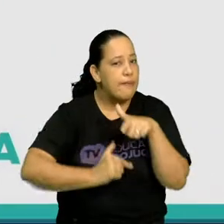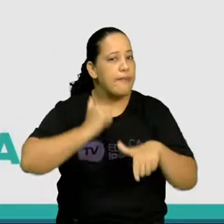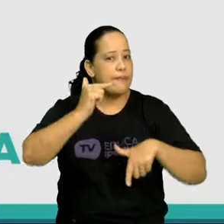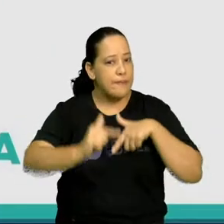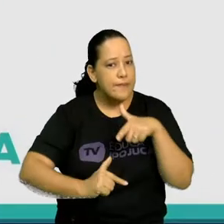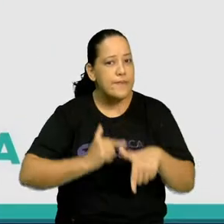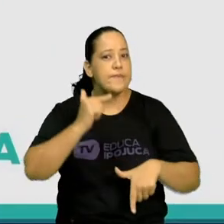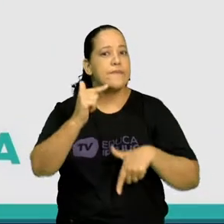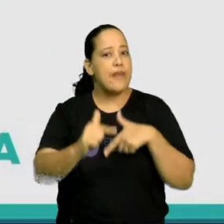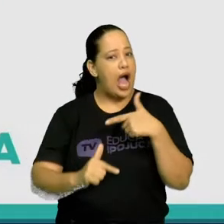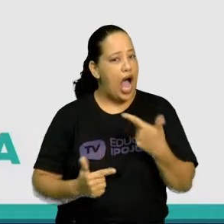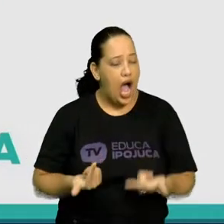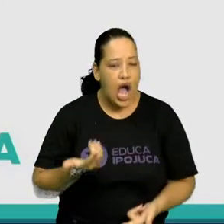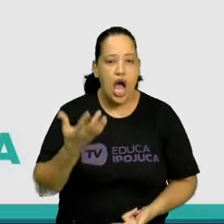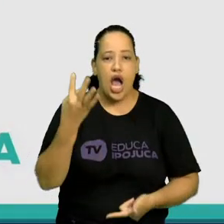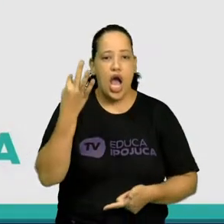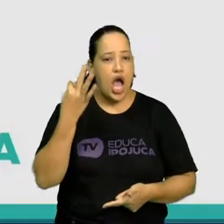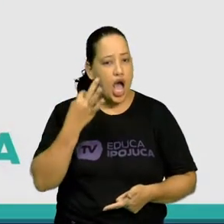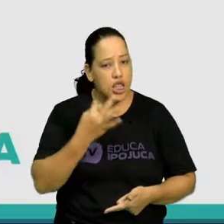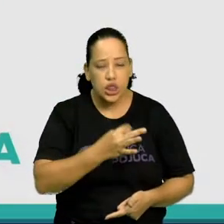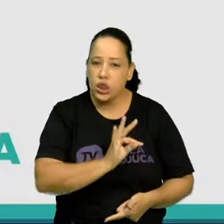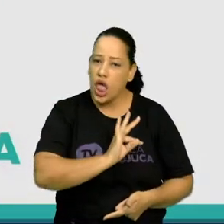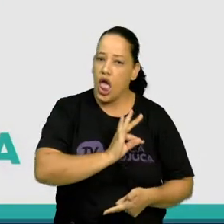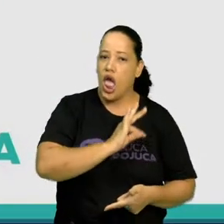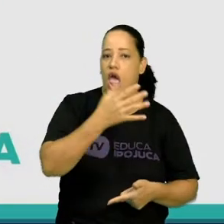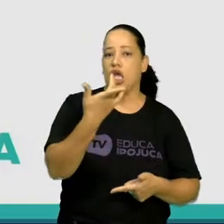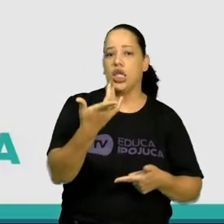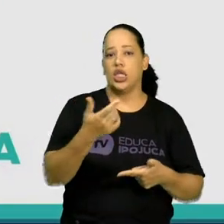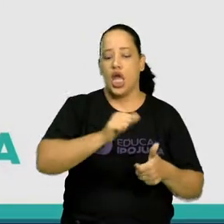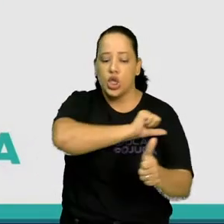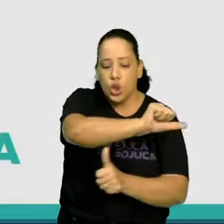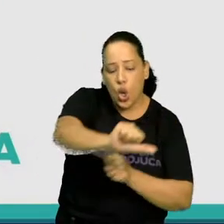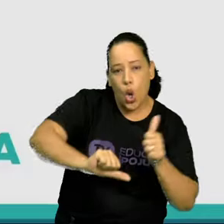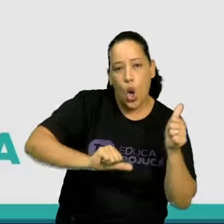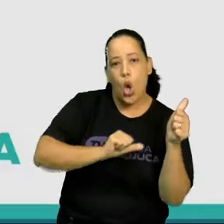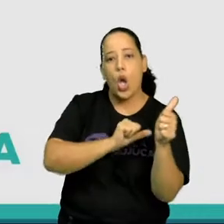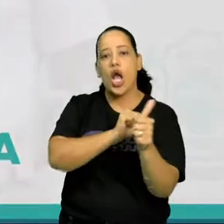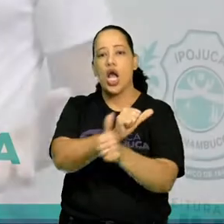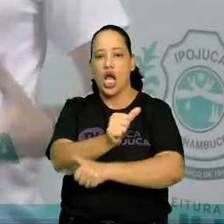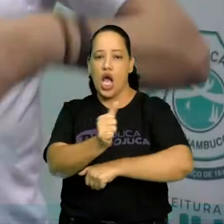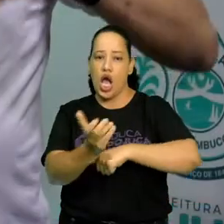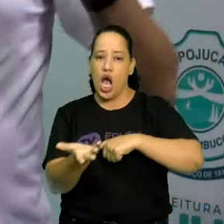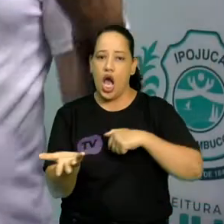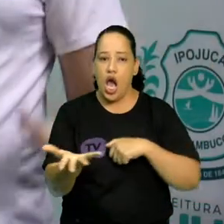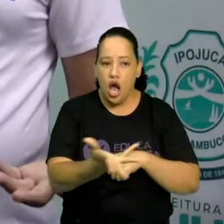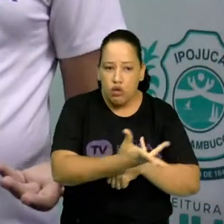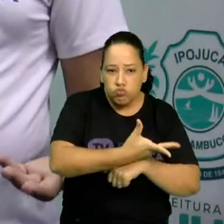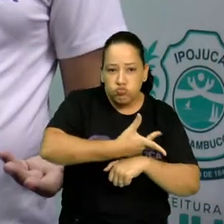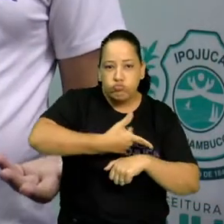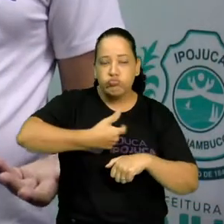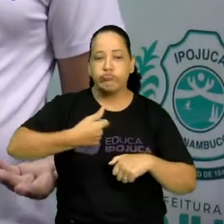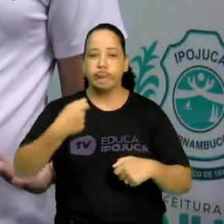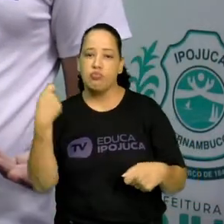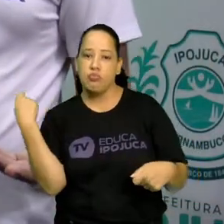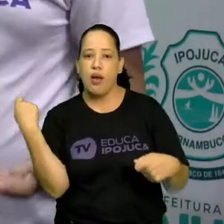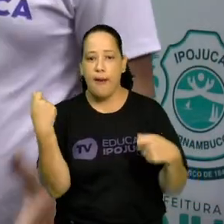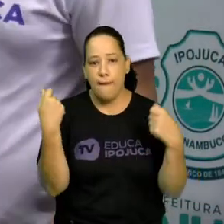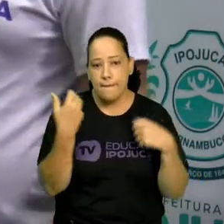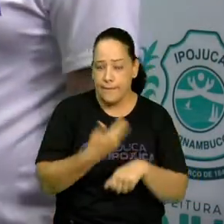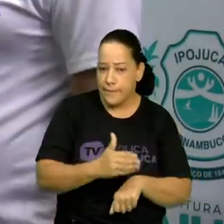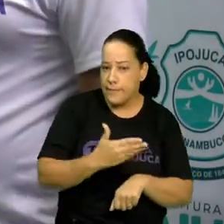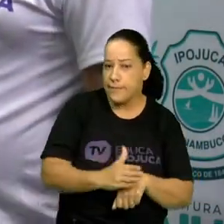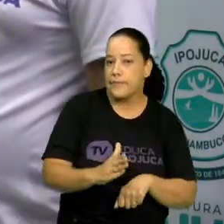é técnica, é troca, é afetividade, é preparação.